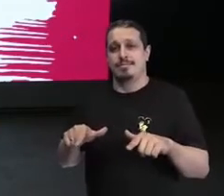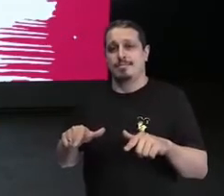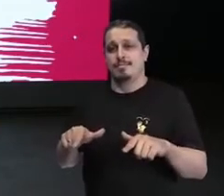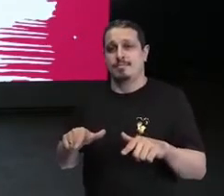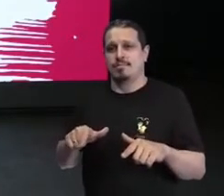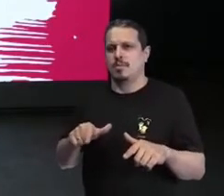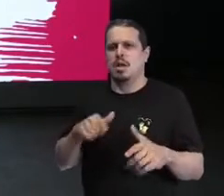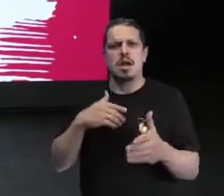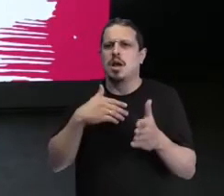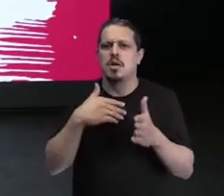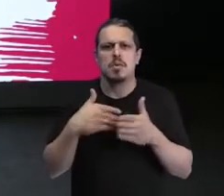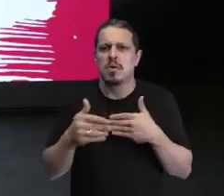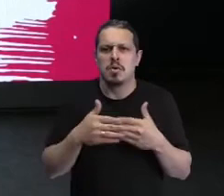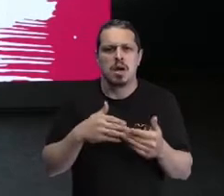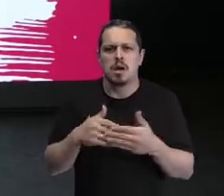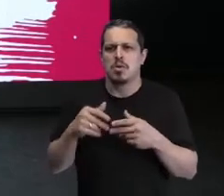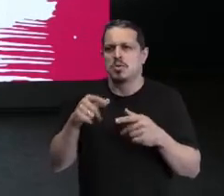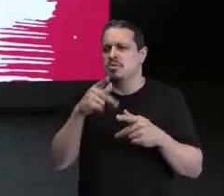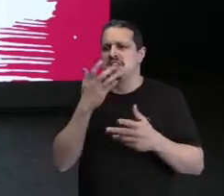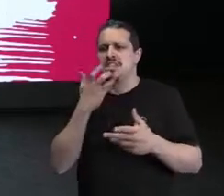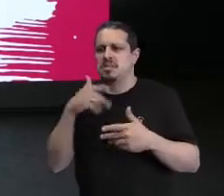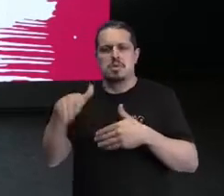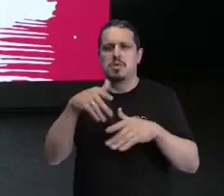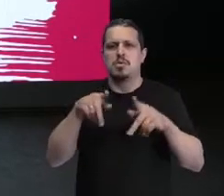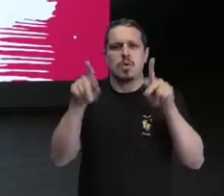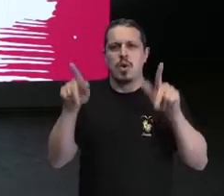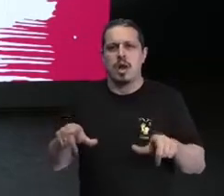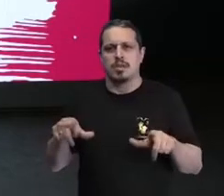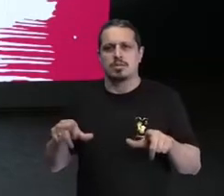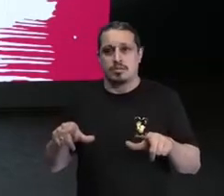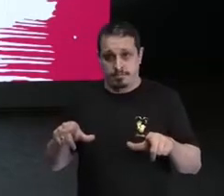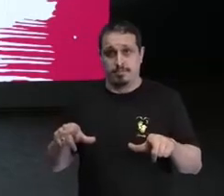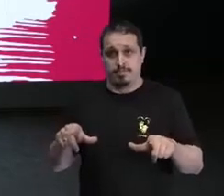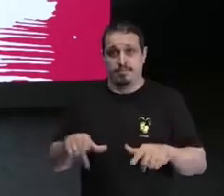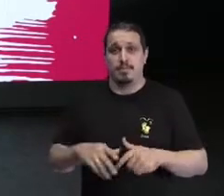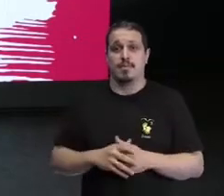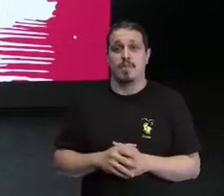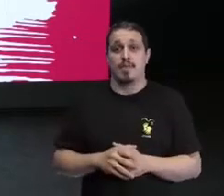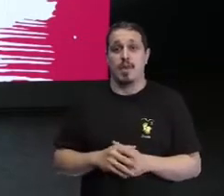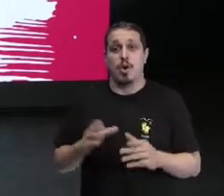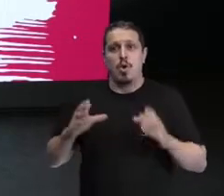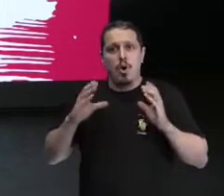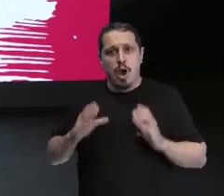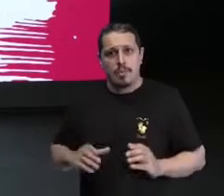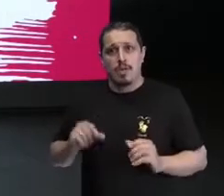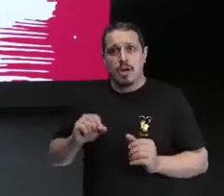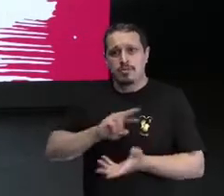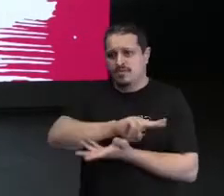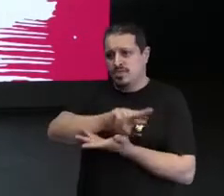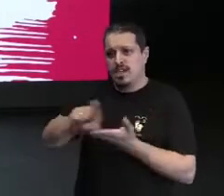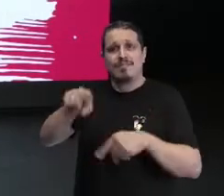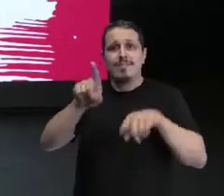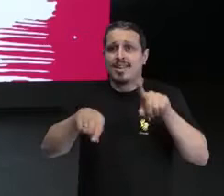crianças. A gente colocar corpos diversos, mentes diversas, ocupando o